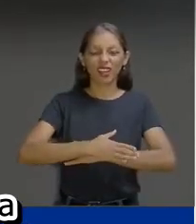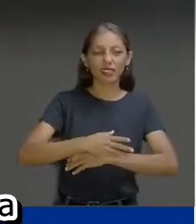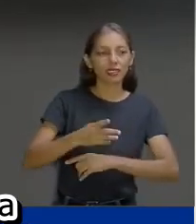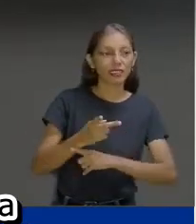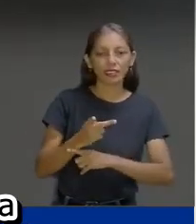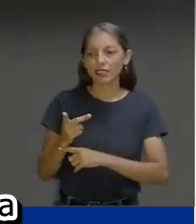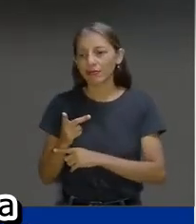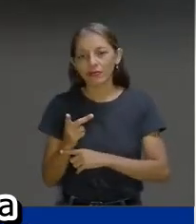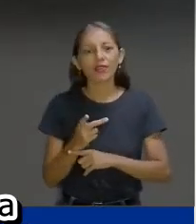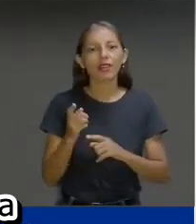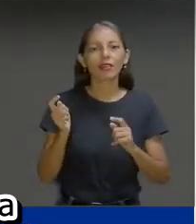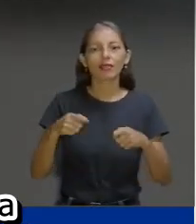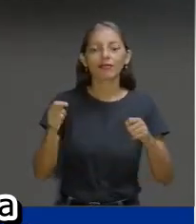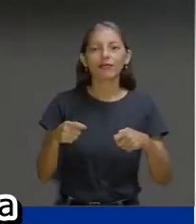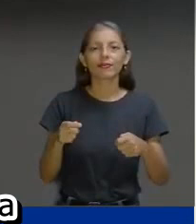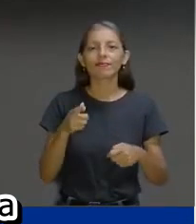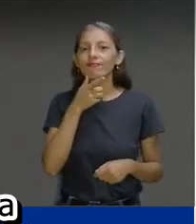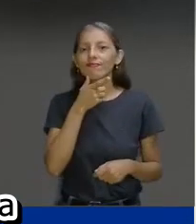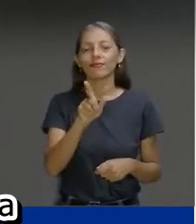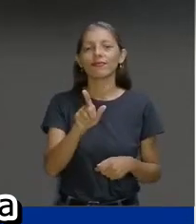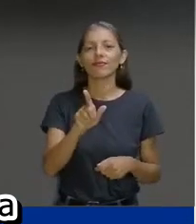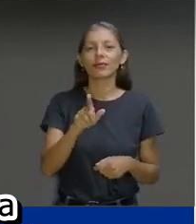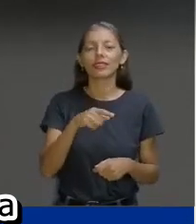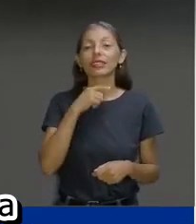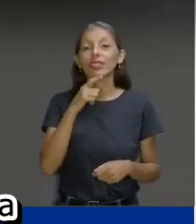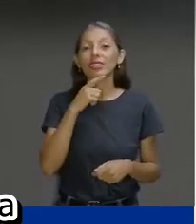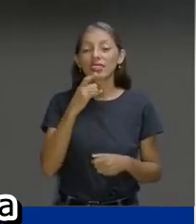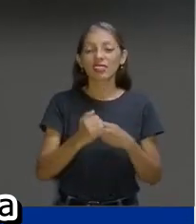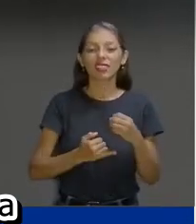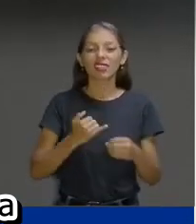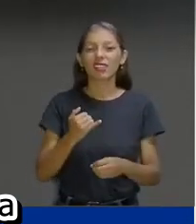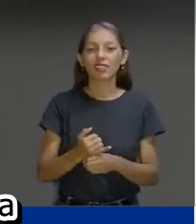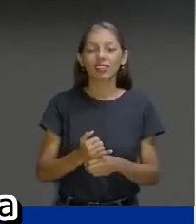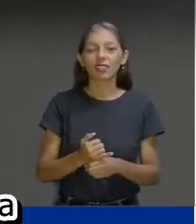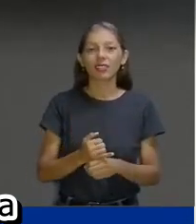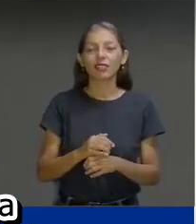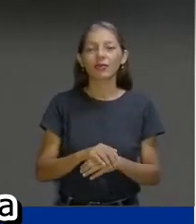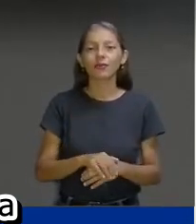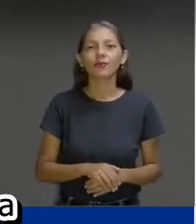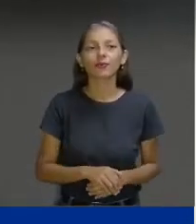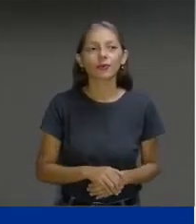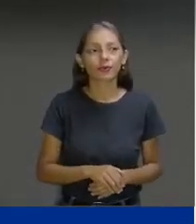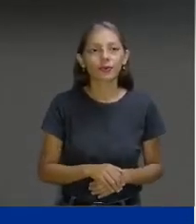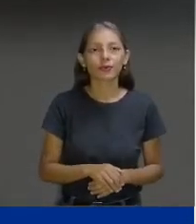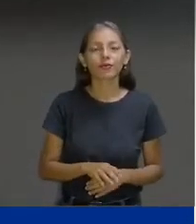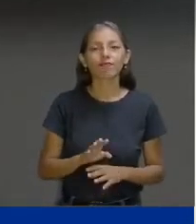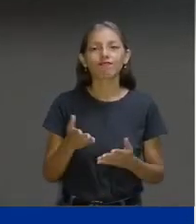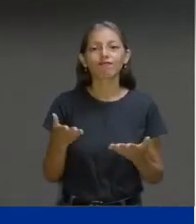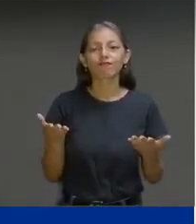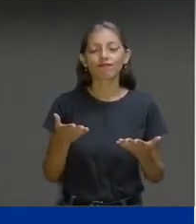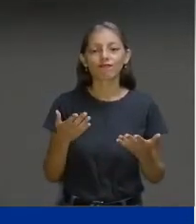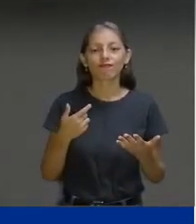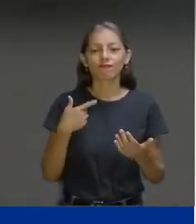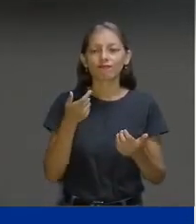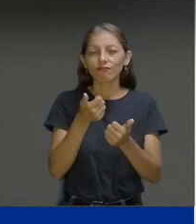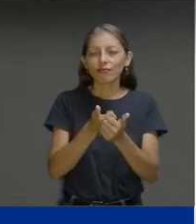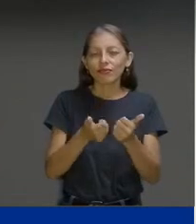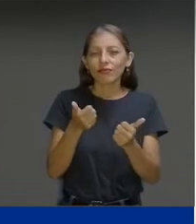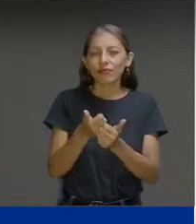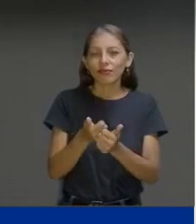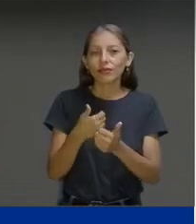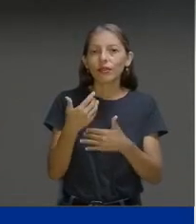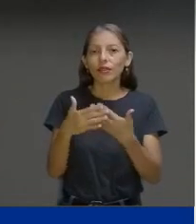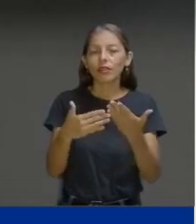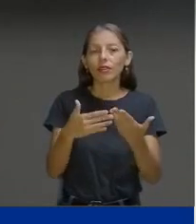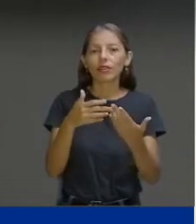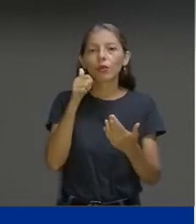E eu fiquei em dúvida se eu teria uma boa internet, por isso que eu quero pedir a Vossa Excelência. Eu vou tentar participar, mas se eu